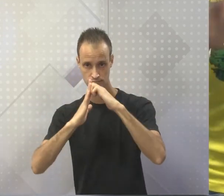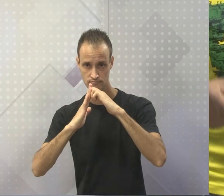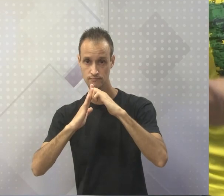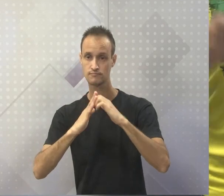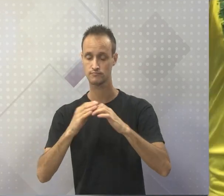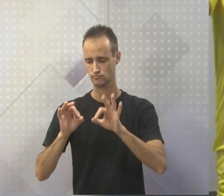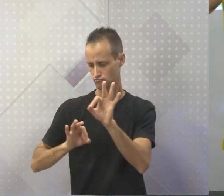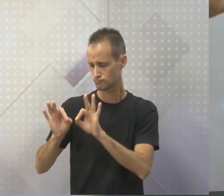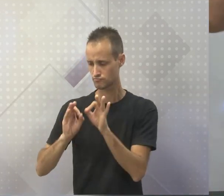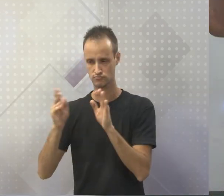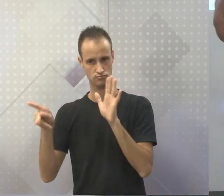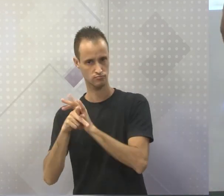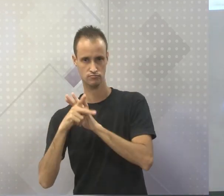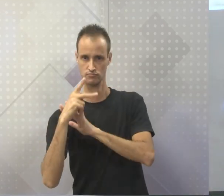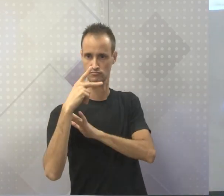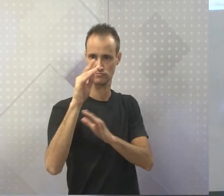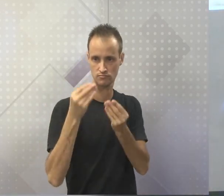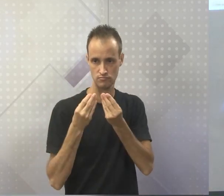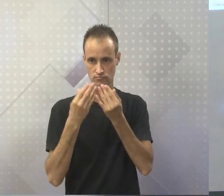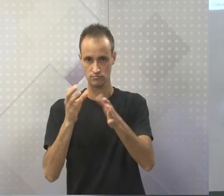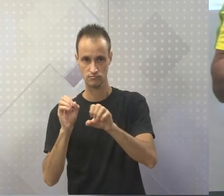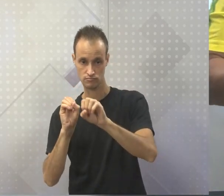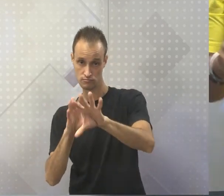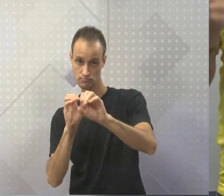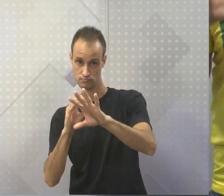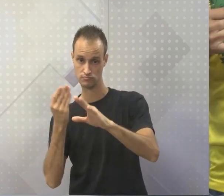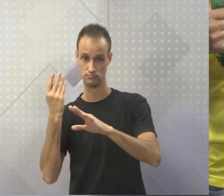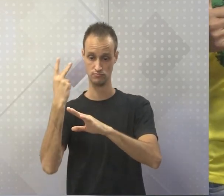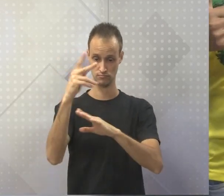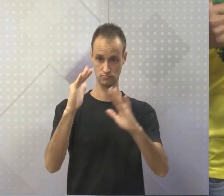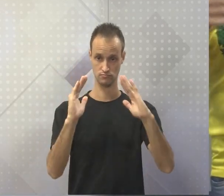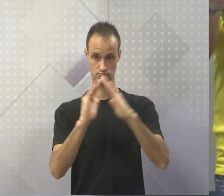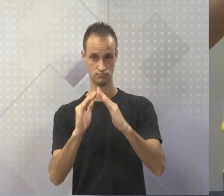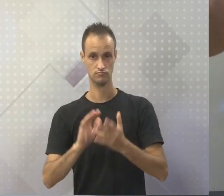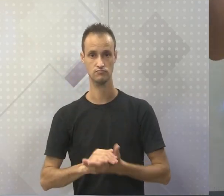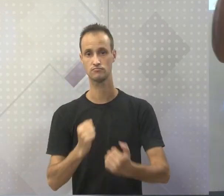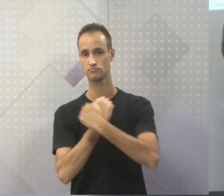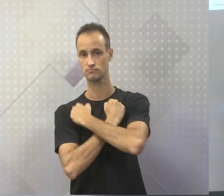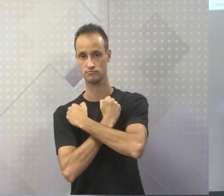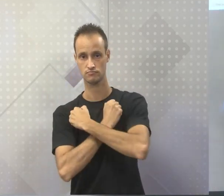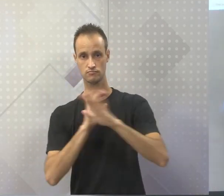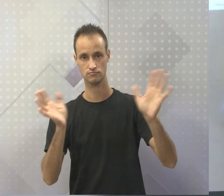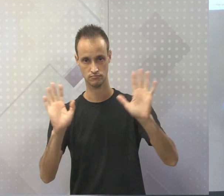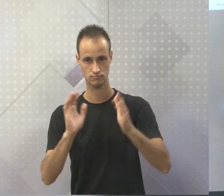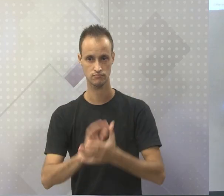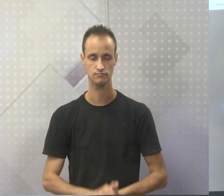feito para você, para a educação entrar no seu lar. Abraço.